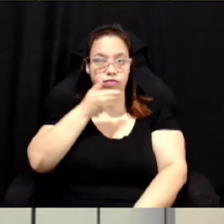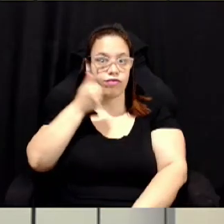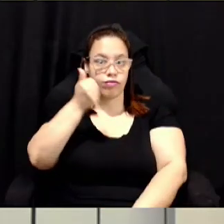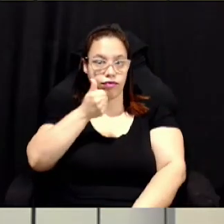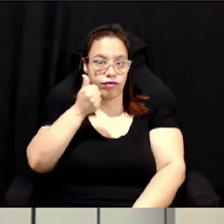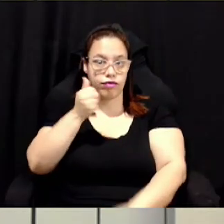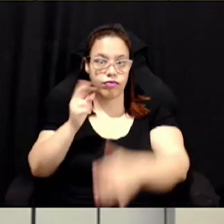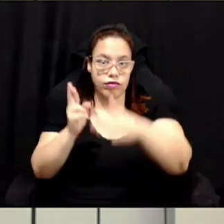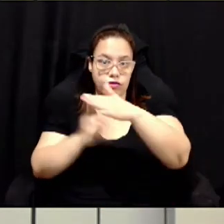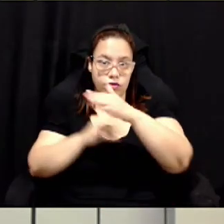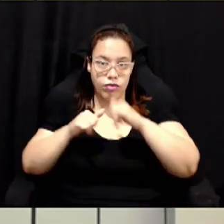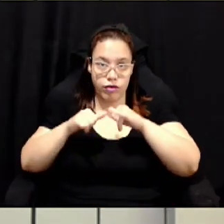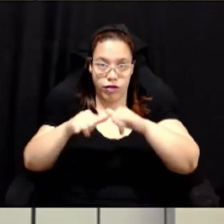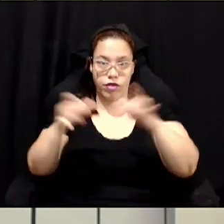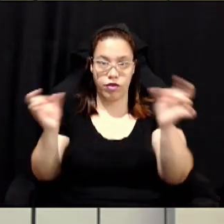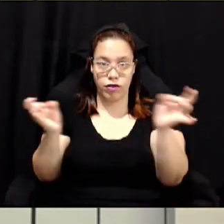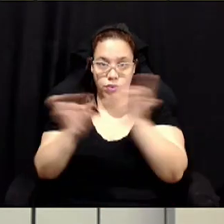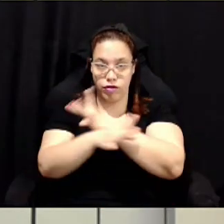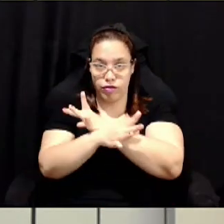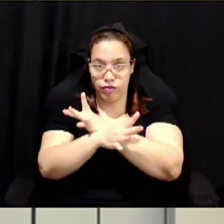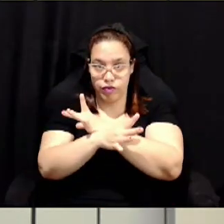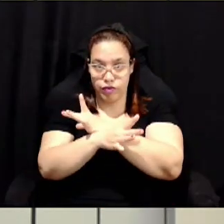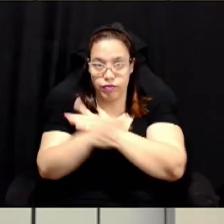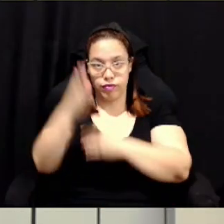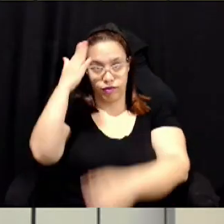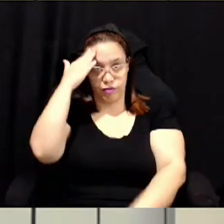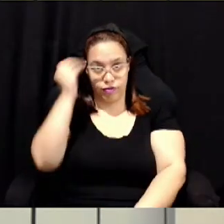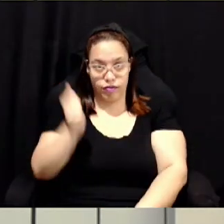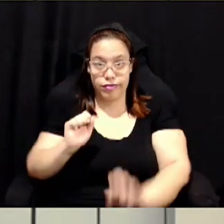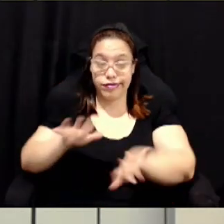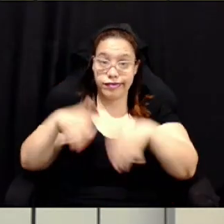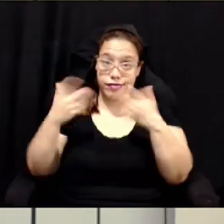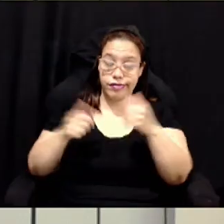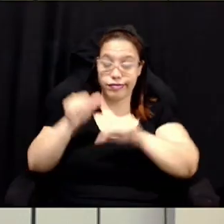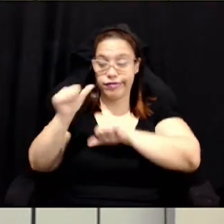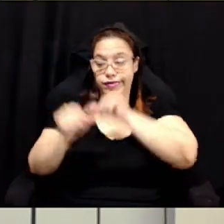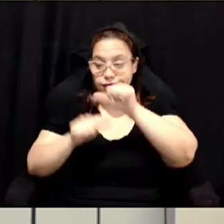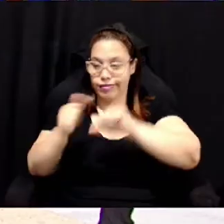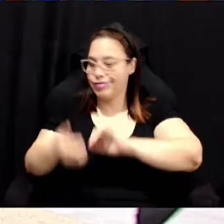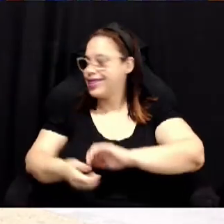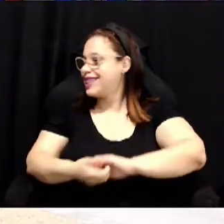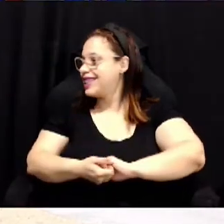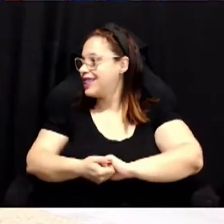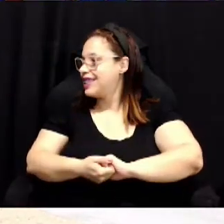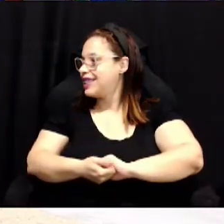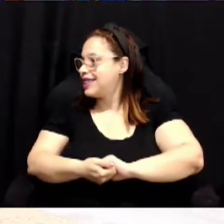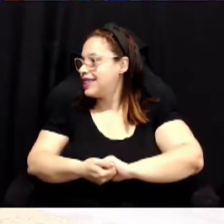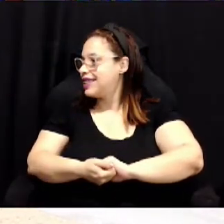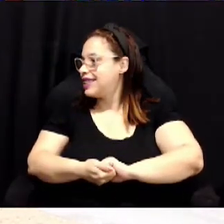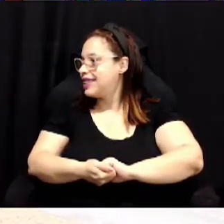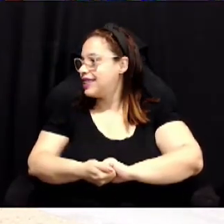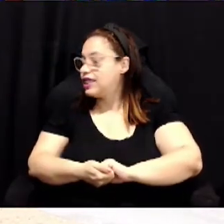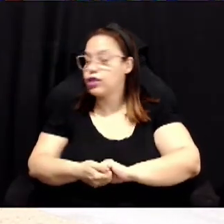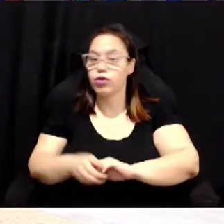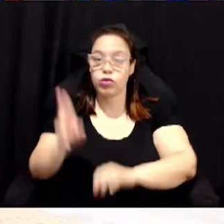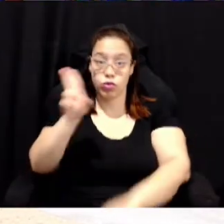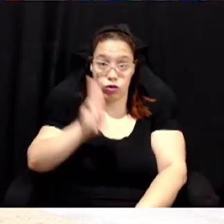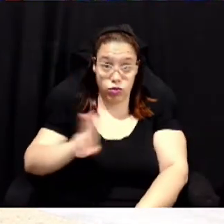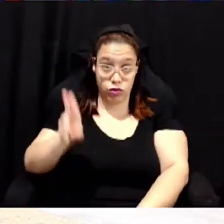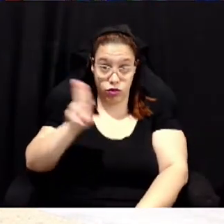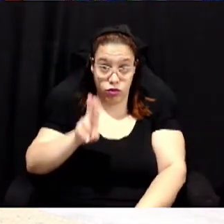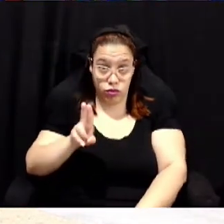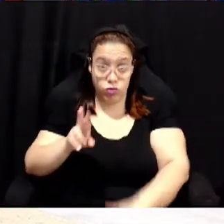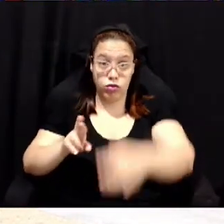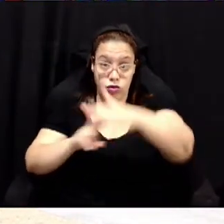Mercado foi concluída. Saiba agora quais foram as mudanças. Os usuários do Terminal Mercado agora